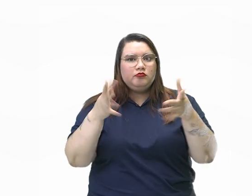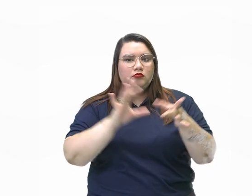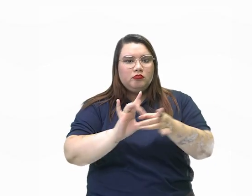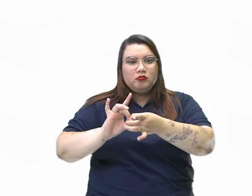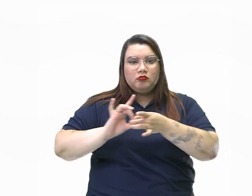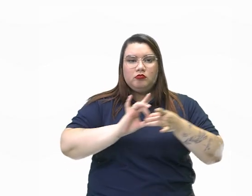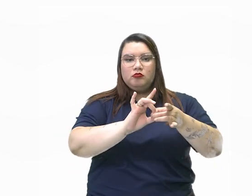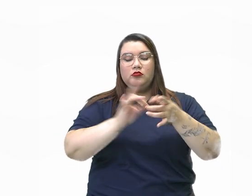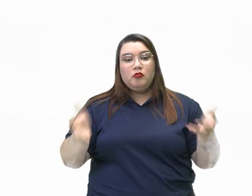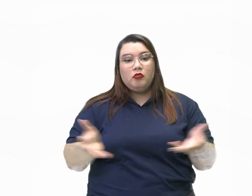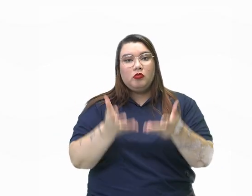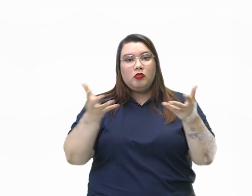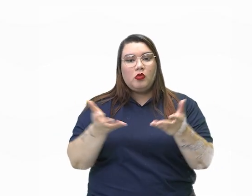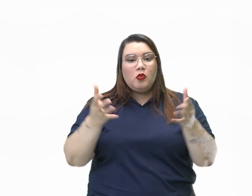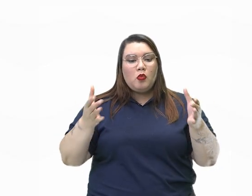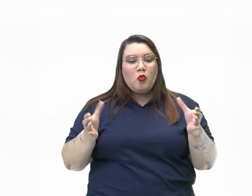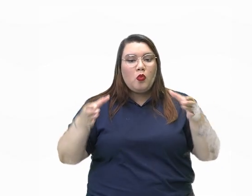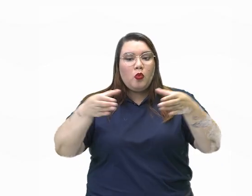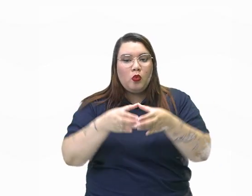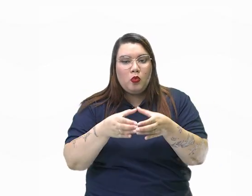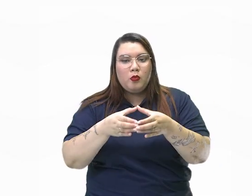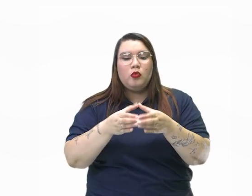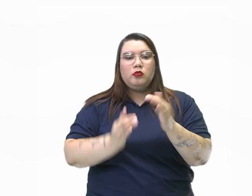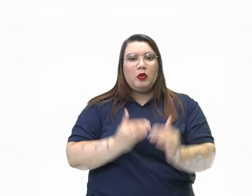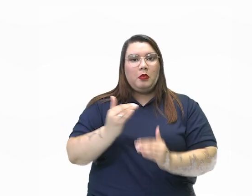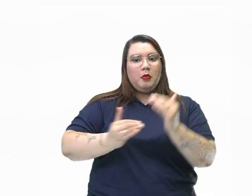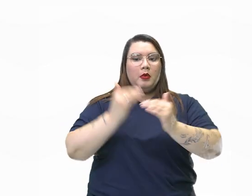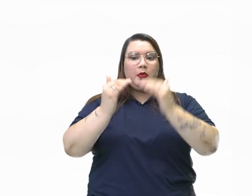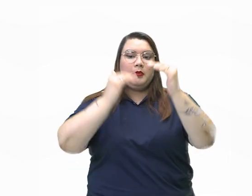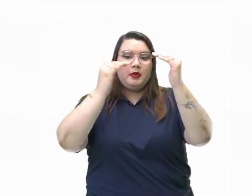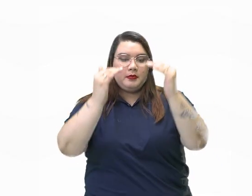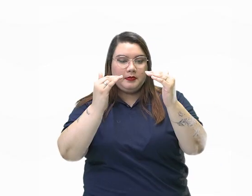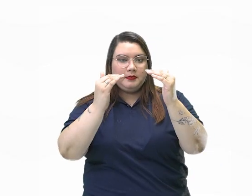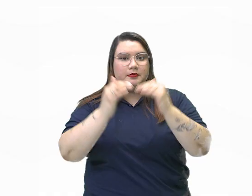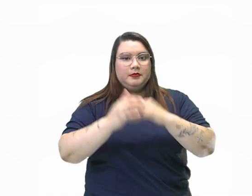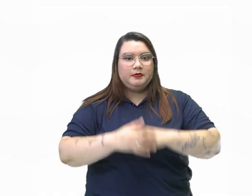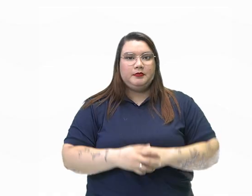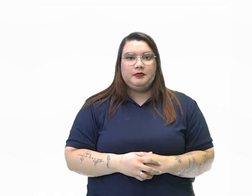diferenças, fortalecendo vínculos e promovendo o crescimento